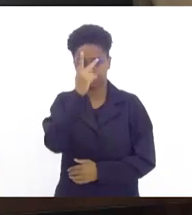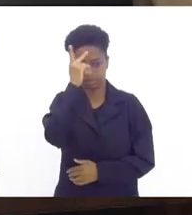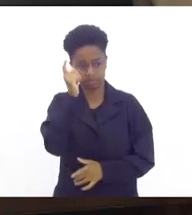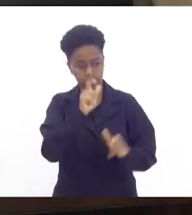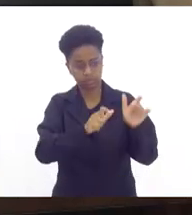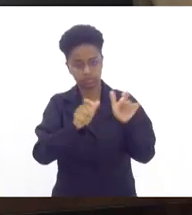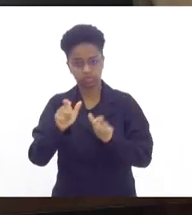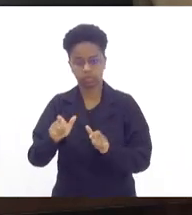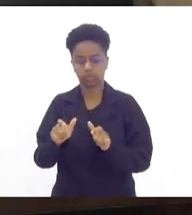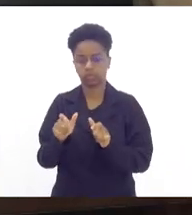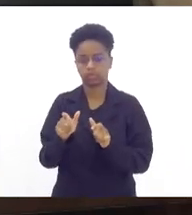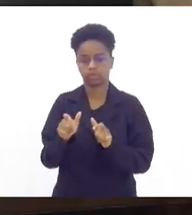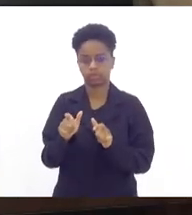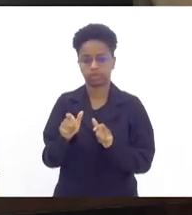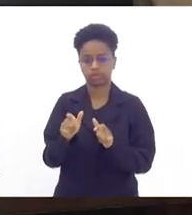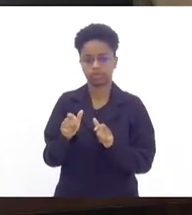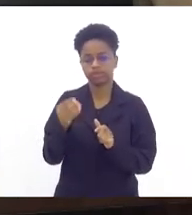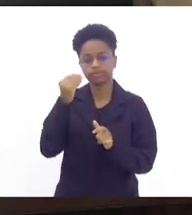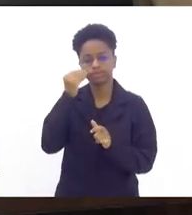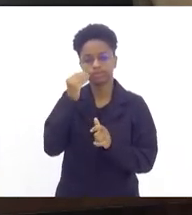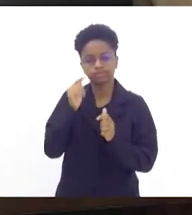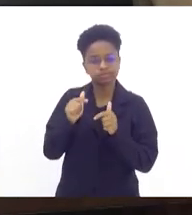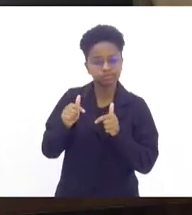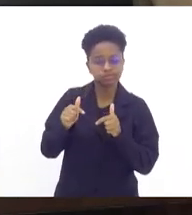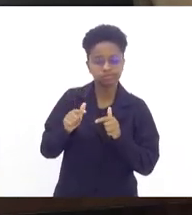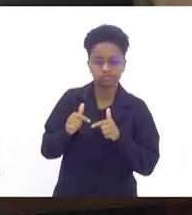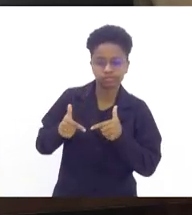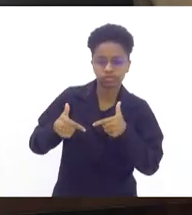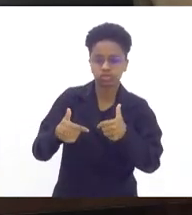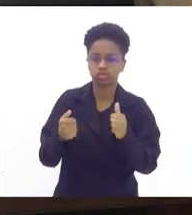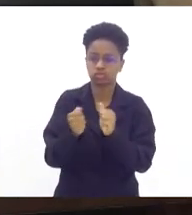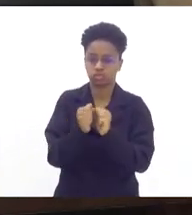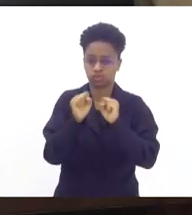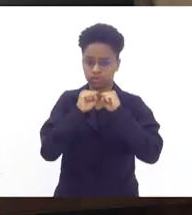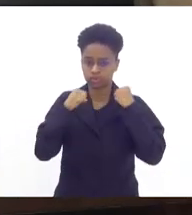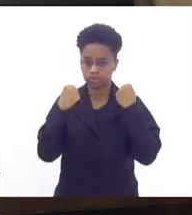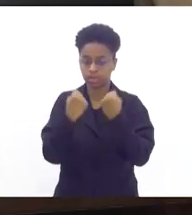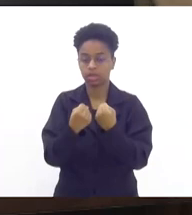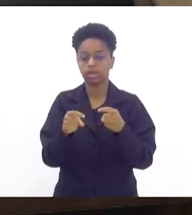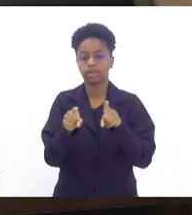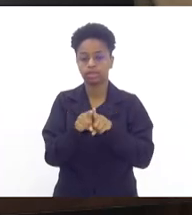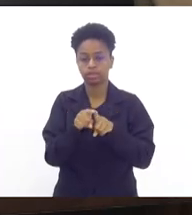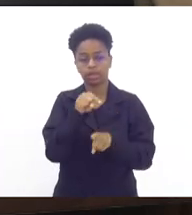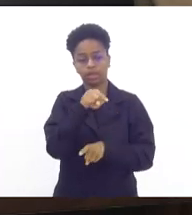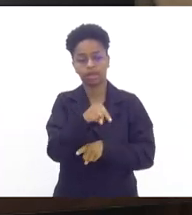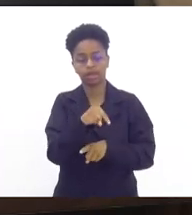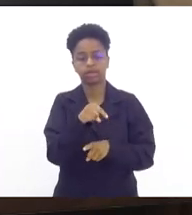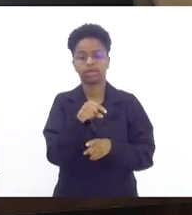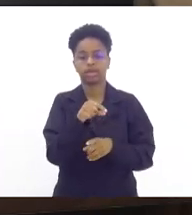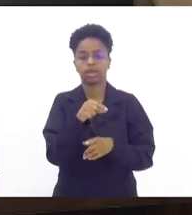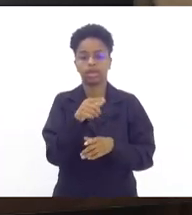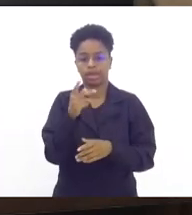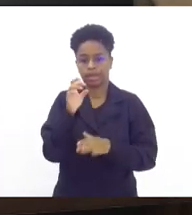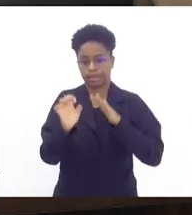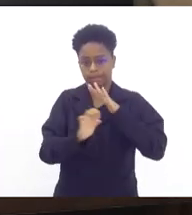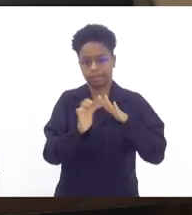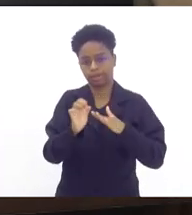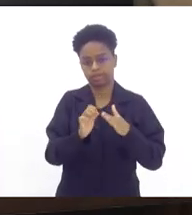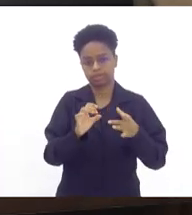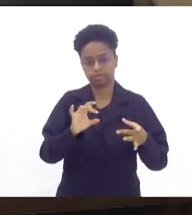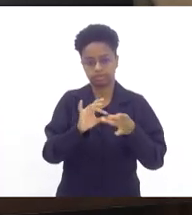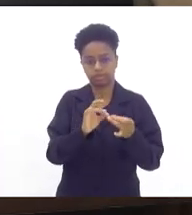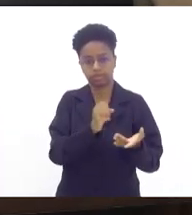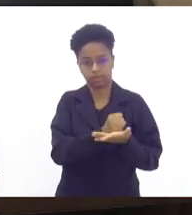né agregando junto ao estádio também a concessão do Maracanã também né ali dentro do